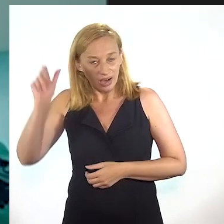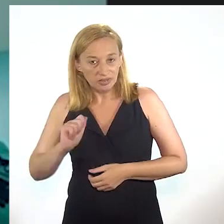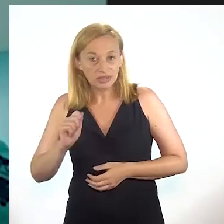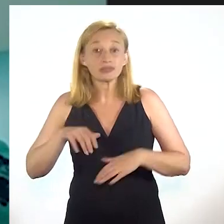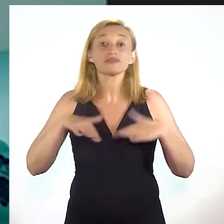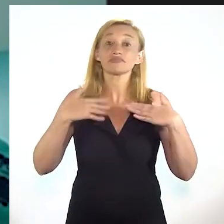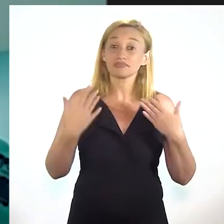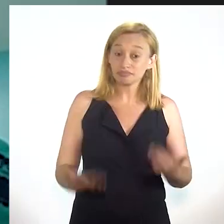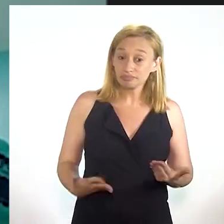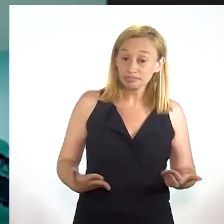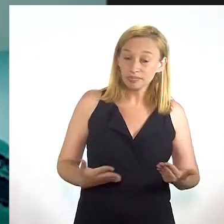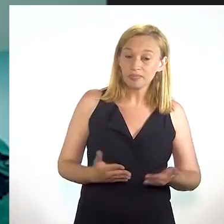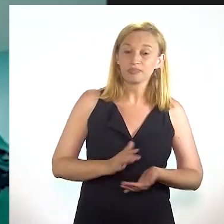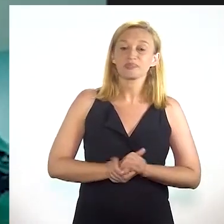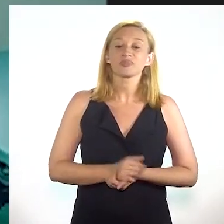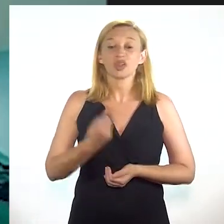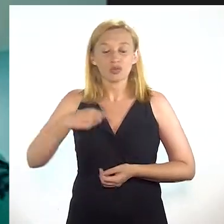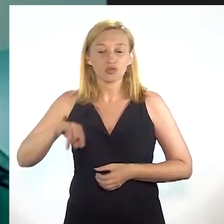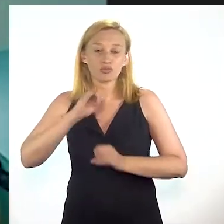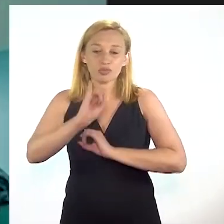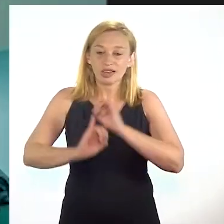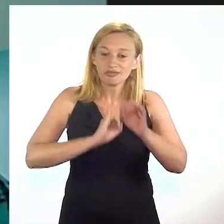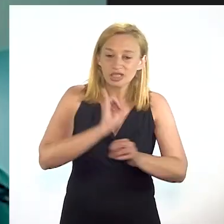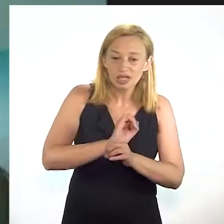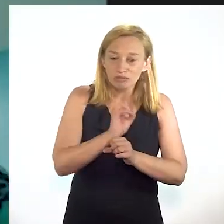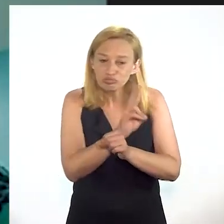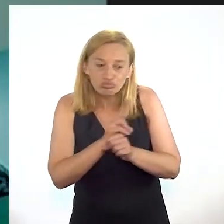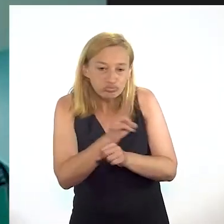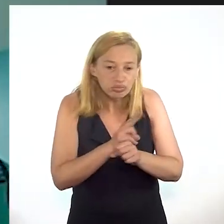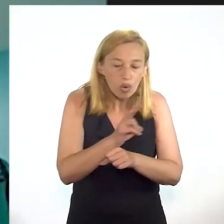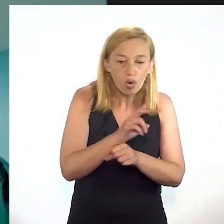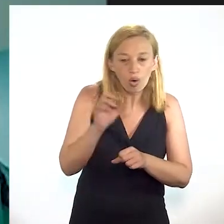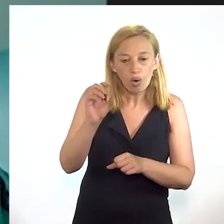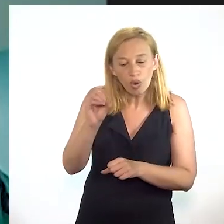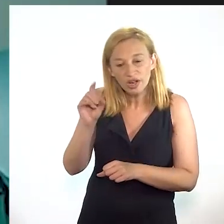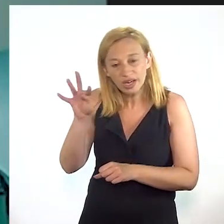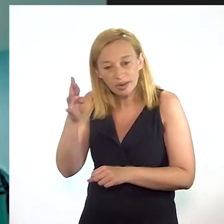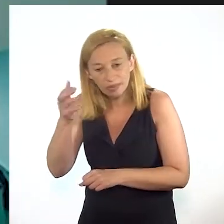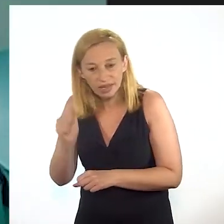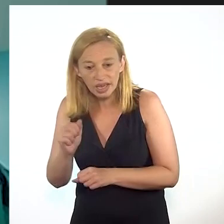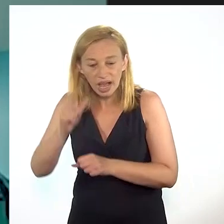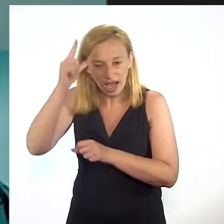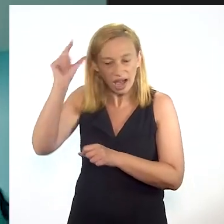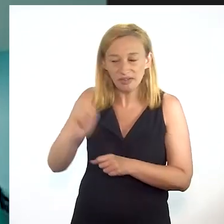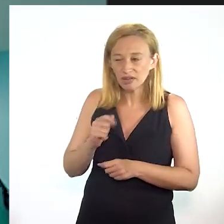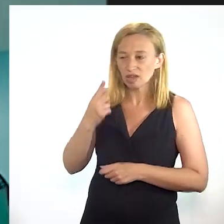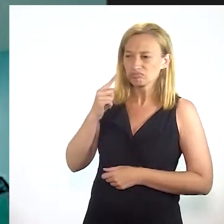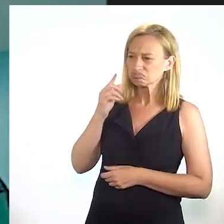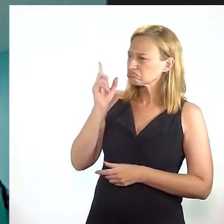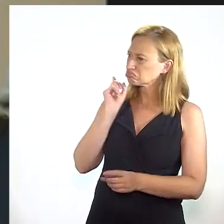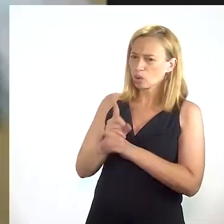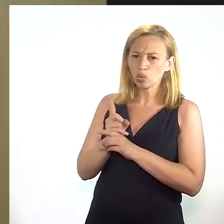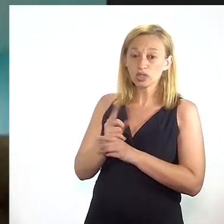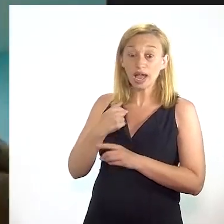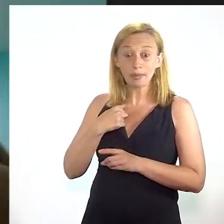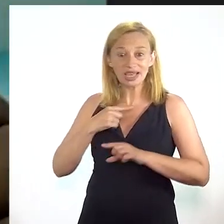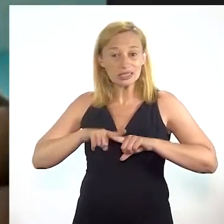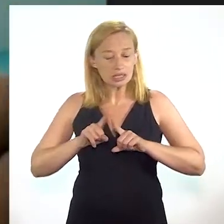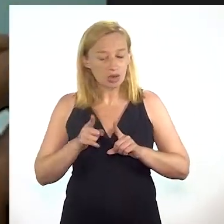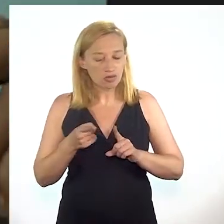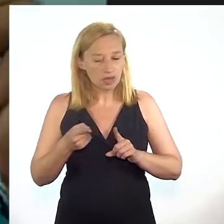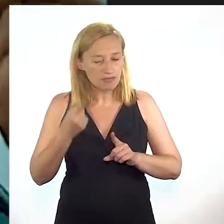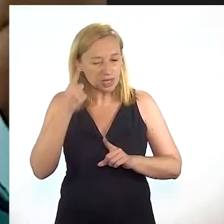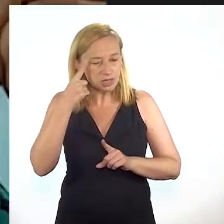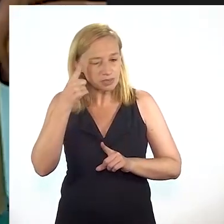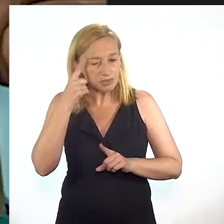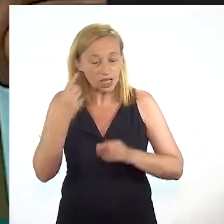afro. Então, eu fui para a internet, procurei, pesquisei origami afro e não achei. Aí eu resolvi criar, e eu